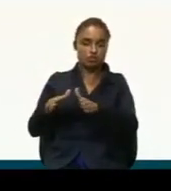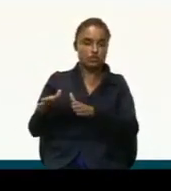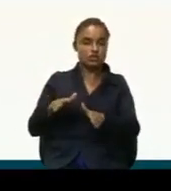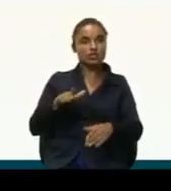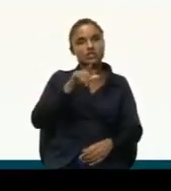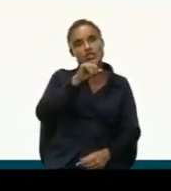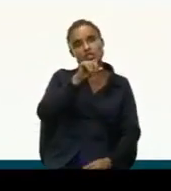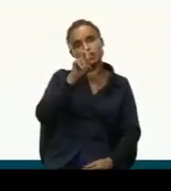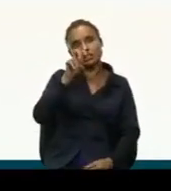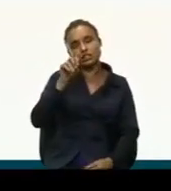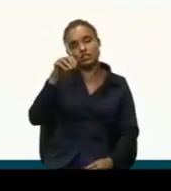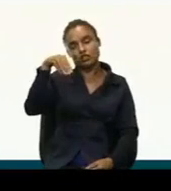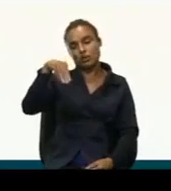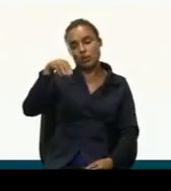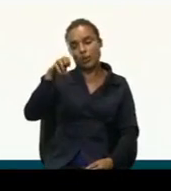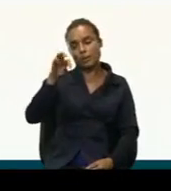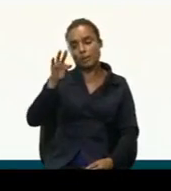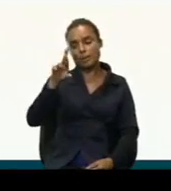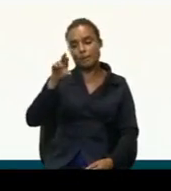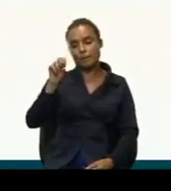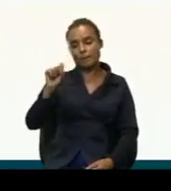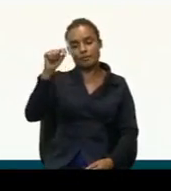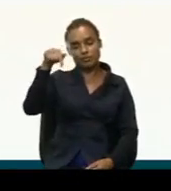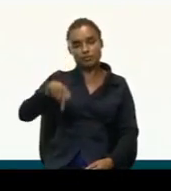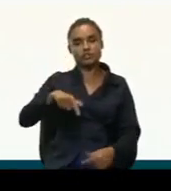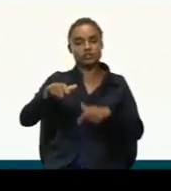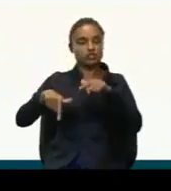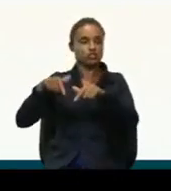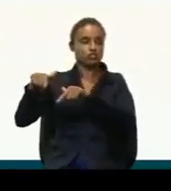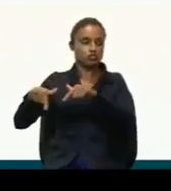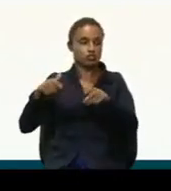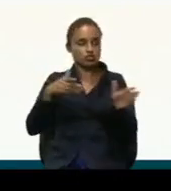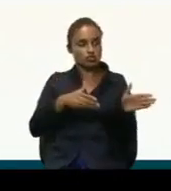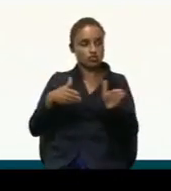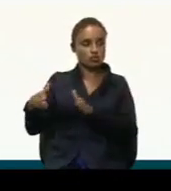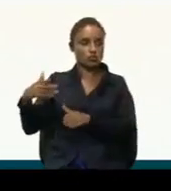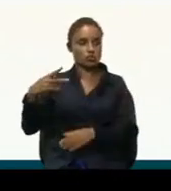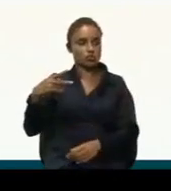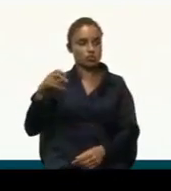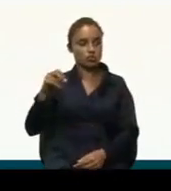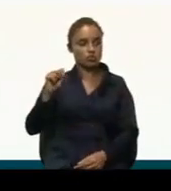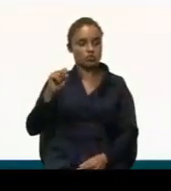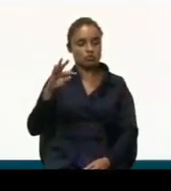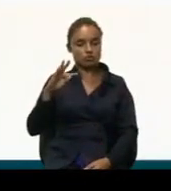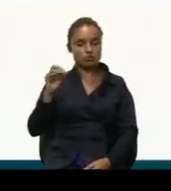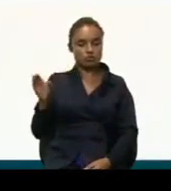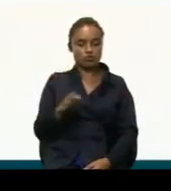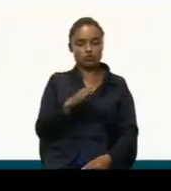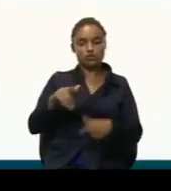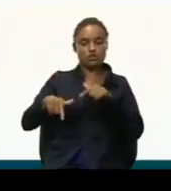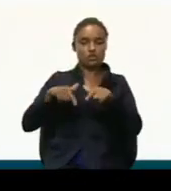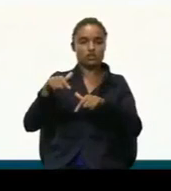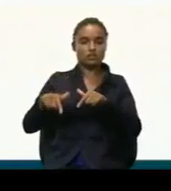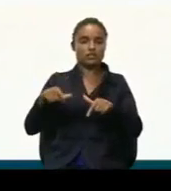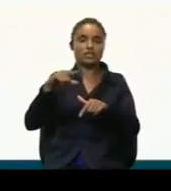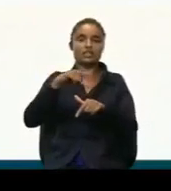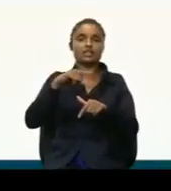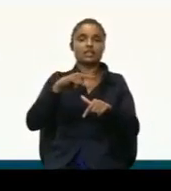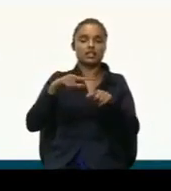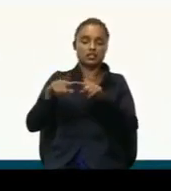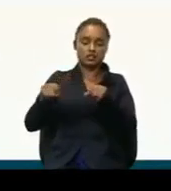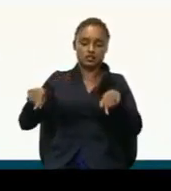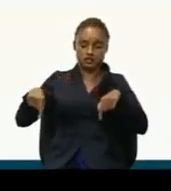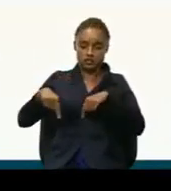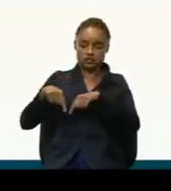de 150 metros desse meu trabalhador, do posto de trabalho. Tenho meu terreno, né?